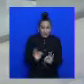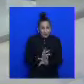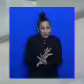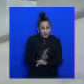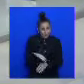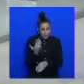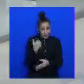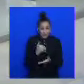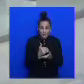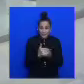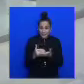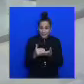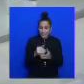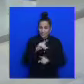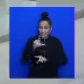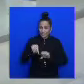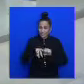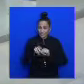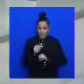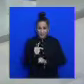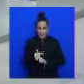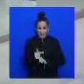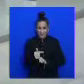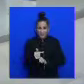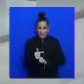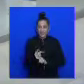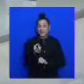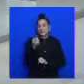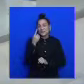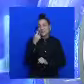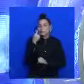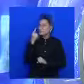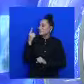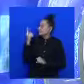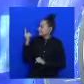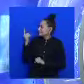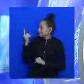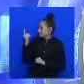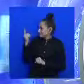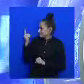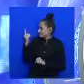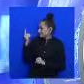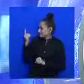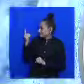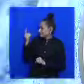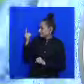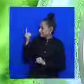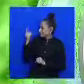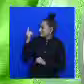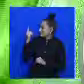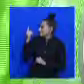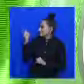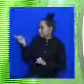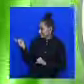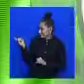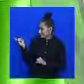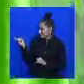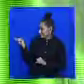pronto. Vamos realizar o sorteio do Super 7. Bolas posicionadas. Valendo!